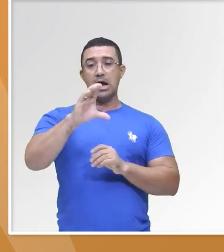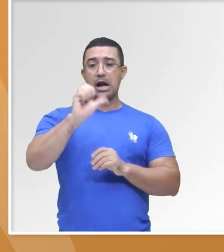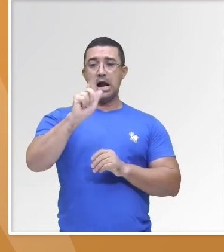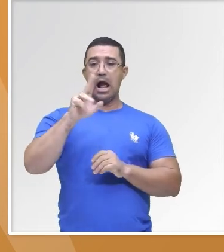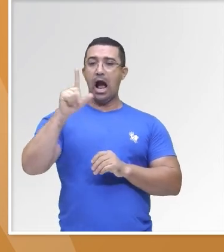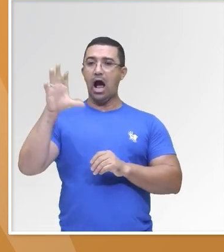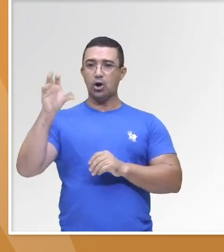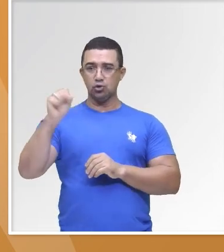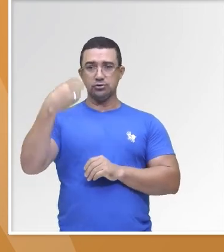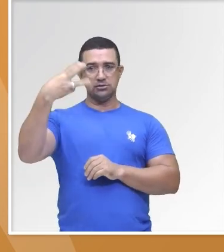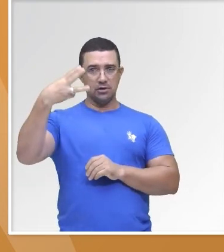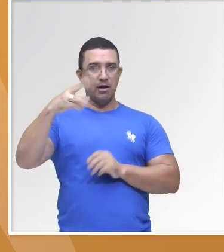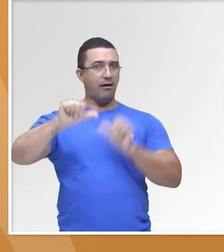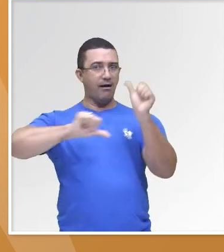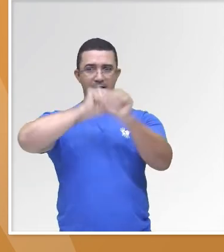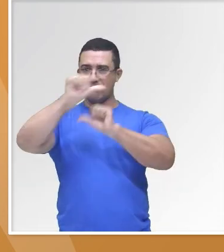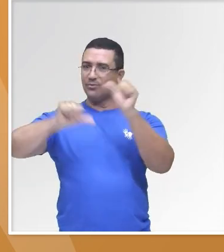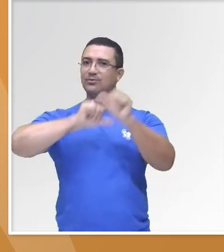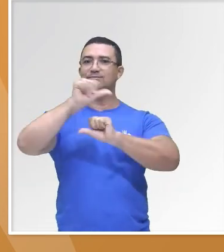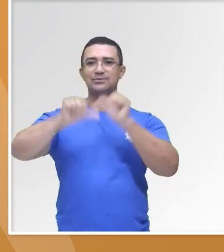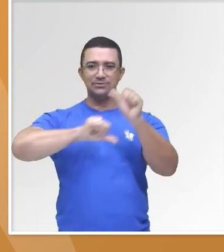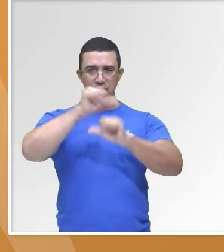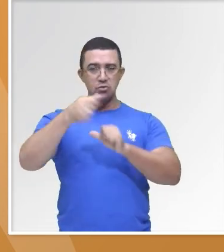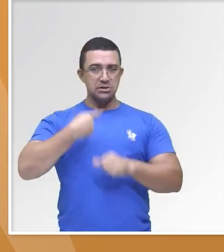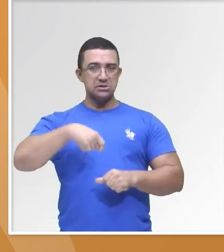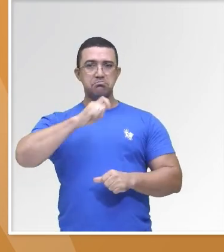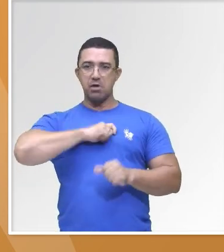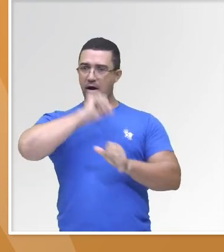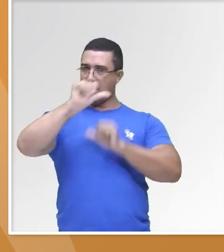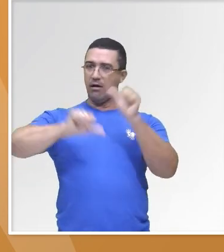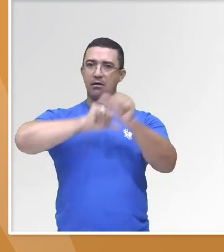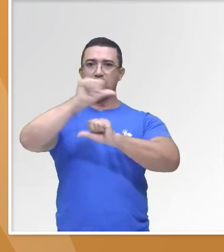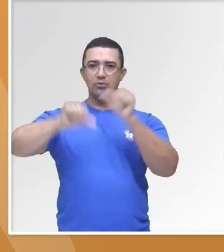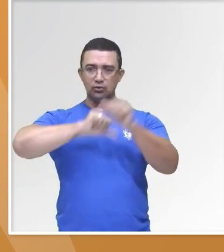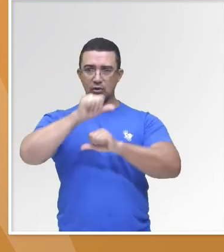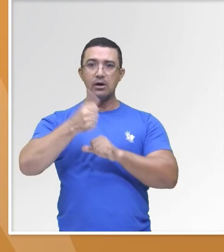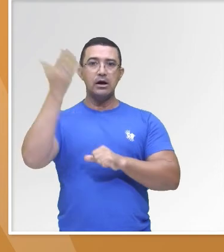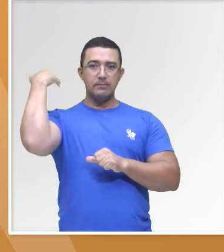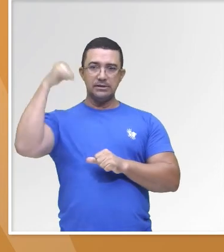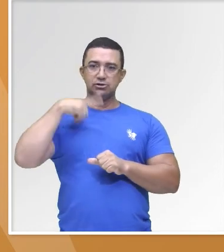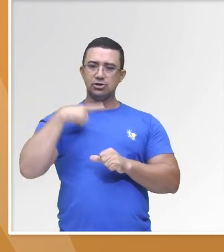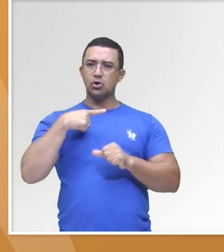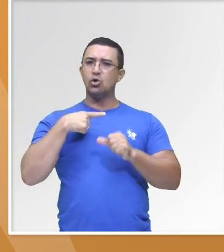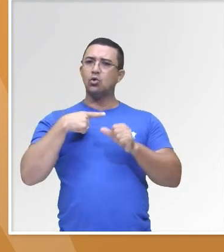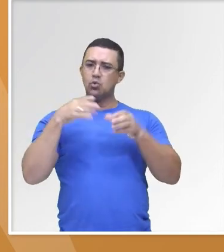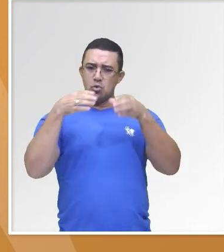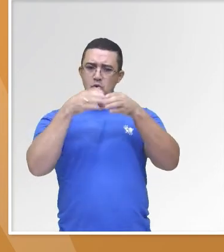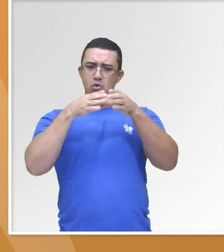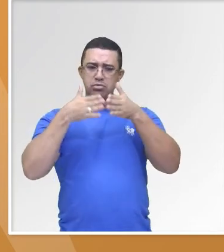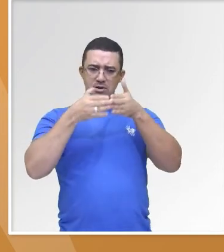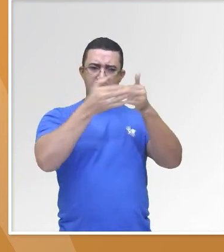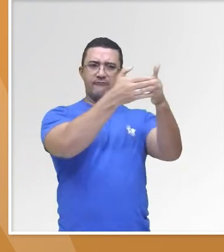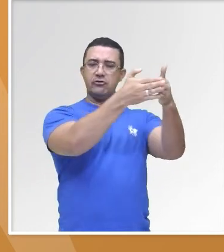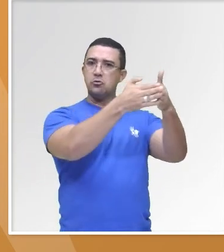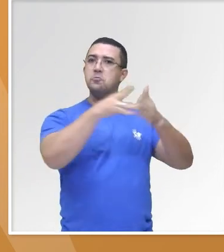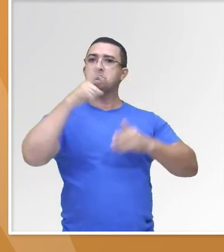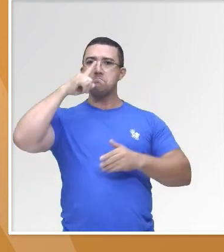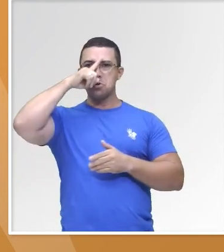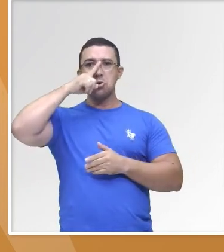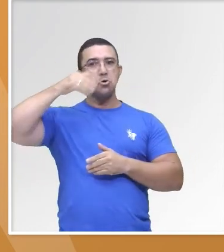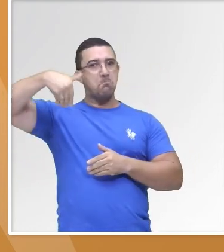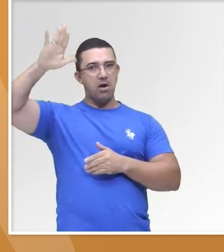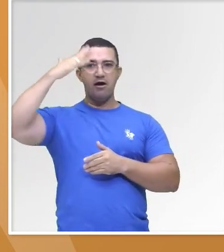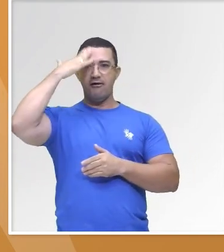transformou-se profundamente. A Espanha chegou a ter uma das mais temidas frotas marítimas da Europa. E temos aí,